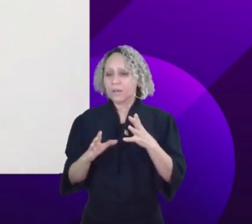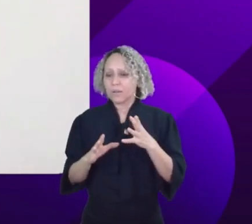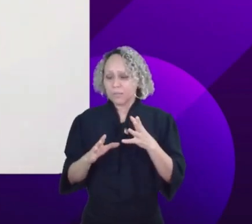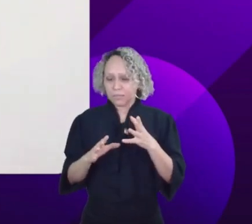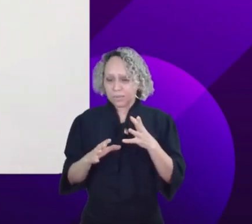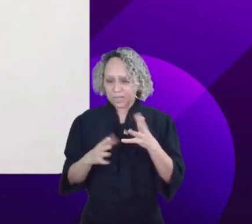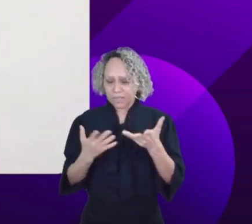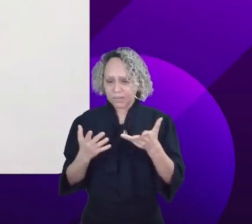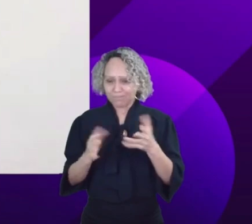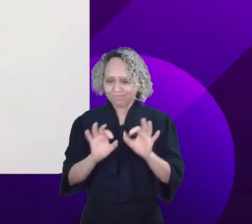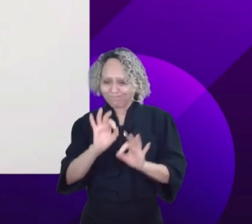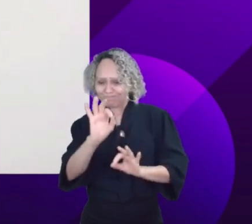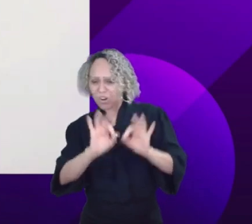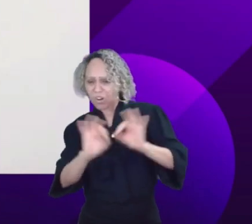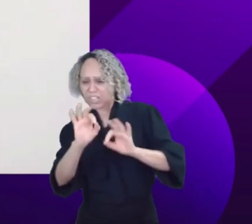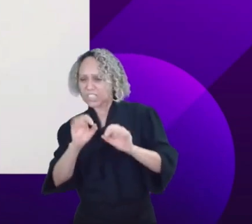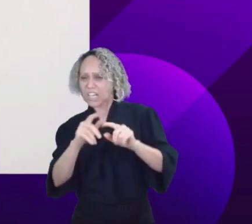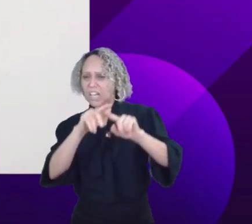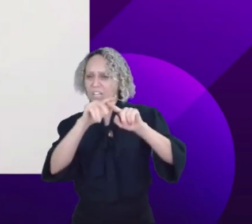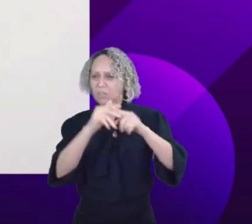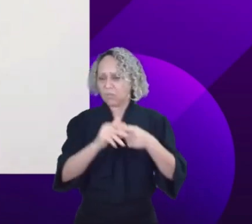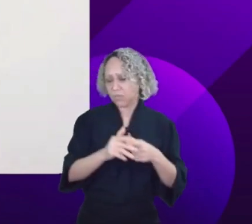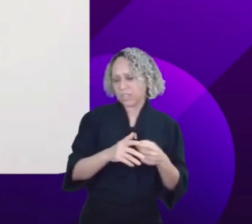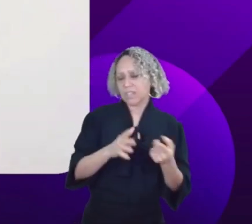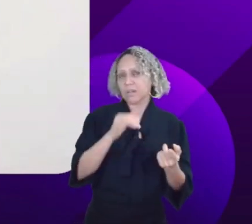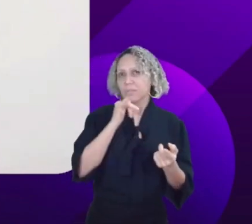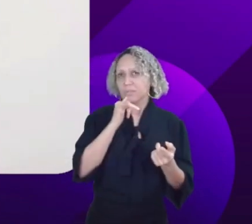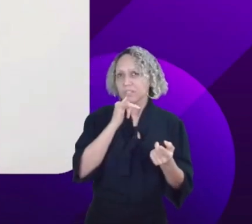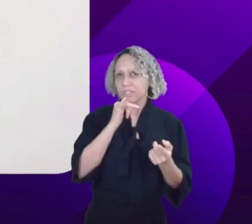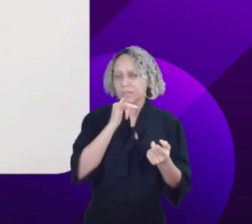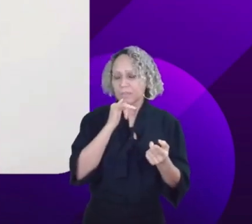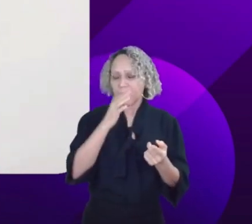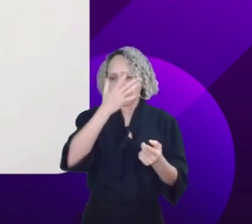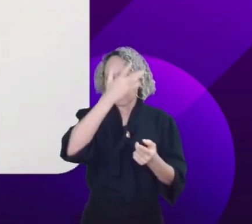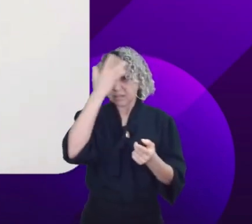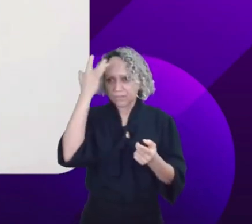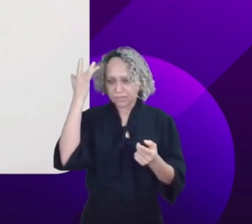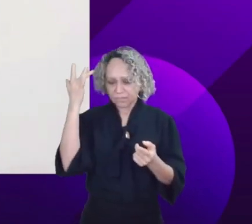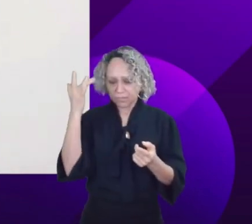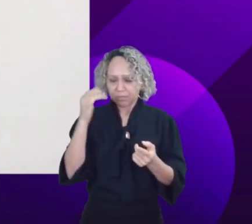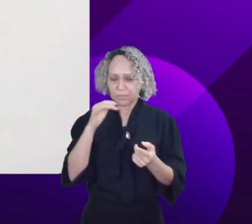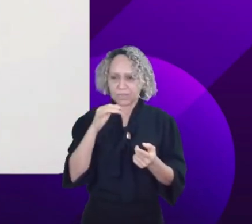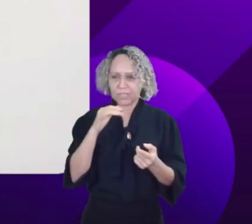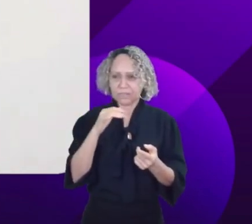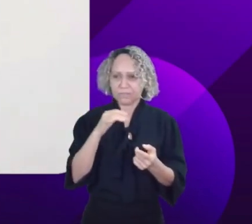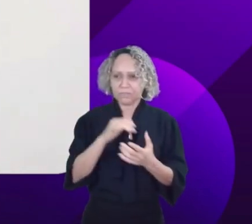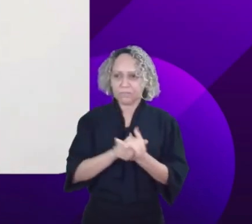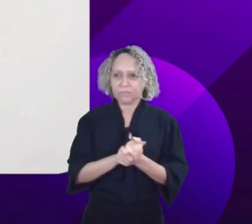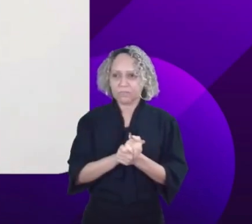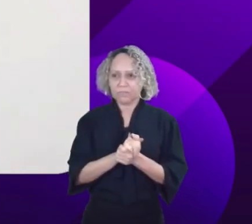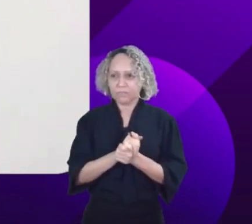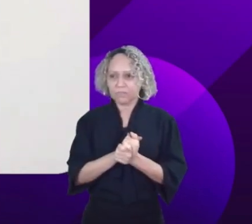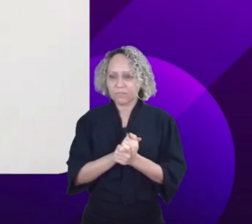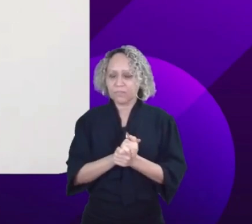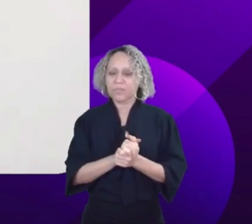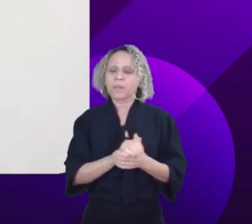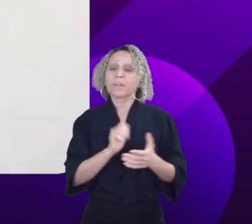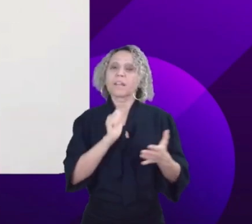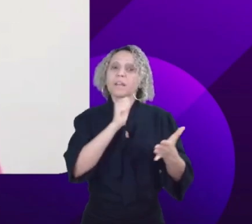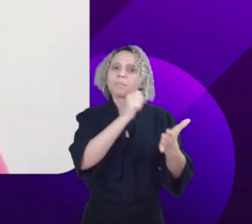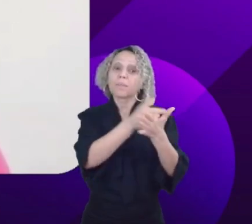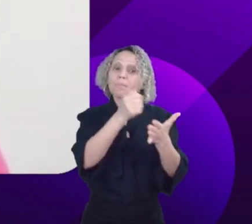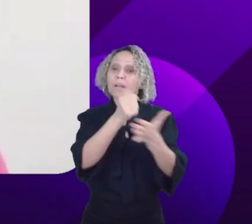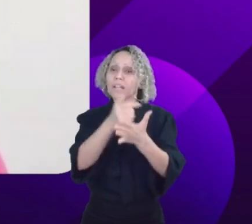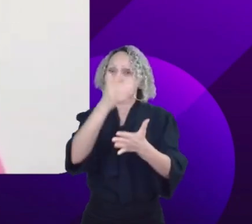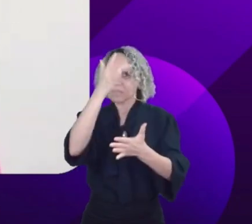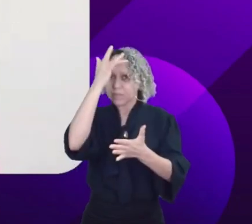deslizamentos. Teve medida de pagamento de PIS, de liberação de parcelas extras, né, de seguro-desemprego.